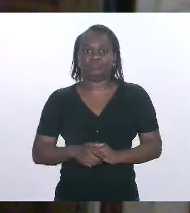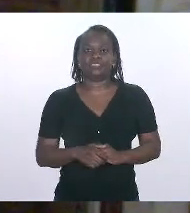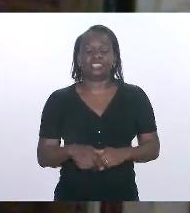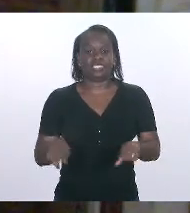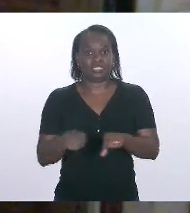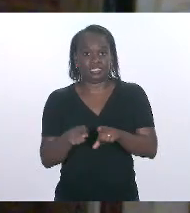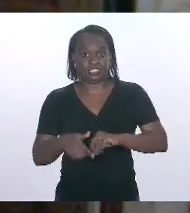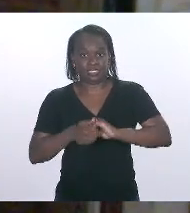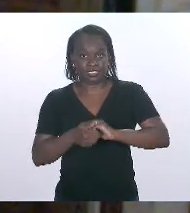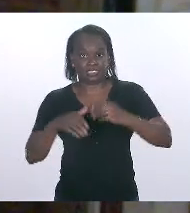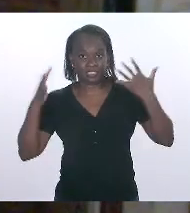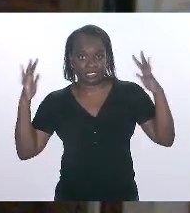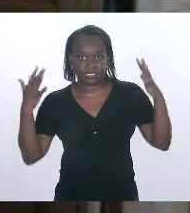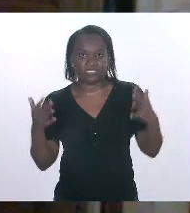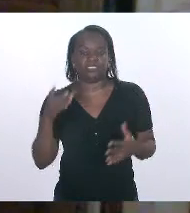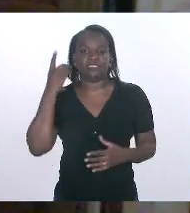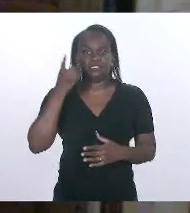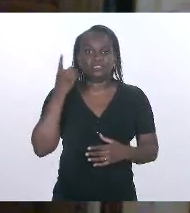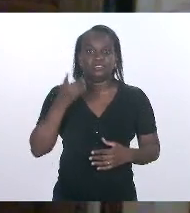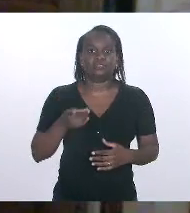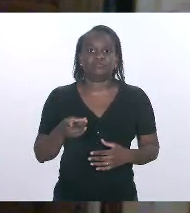Cumprimentar o deputado